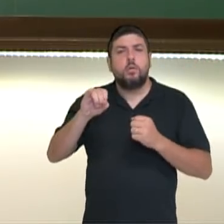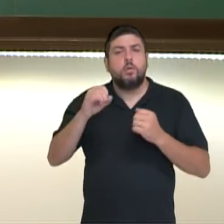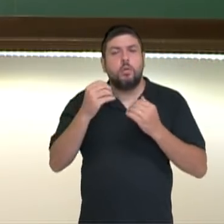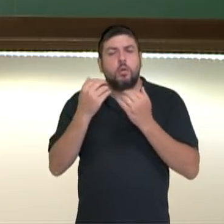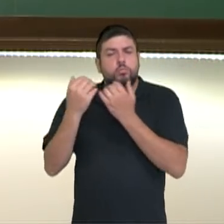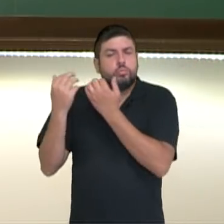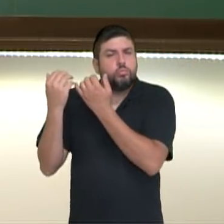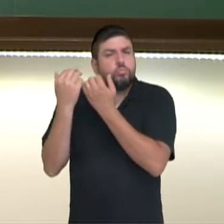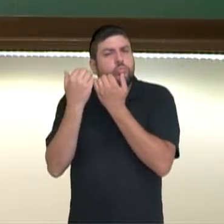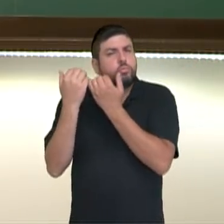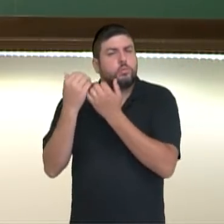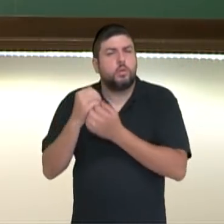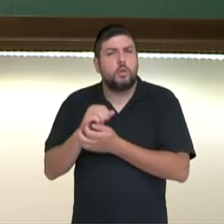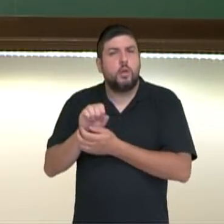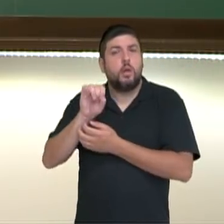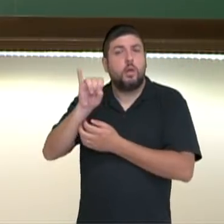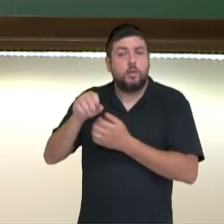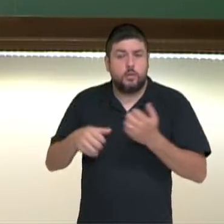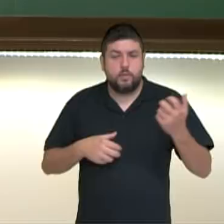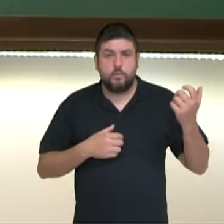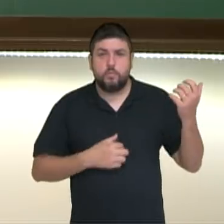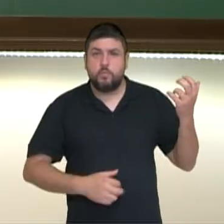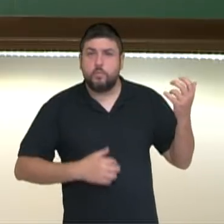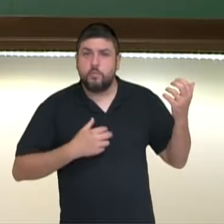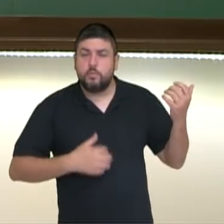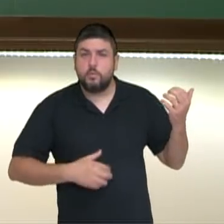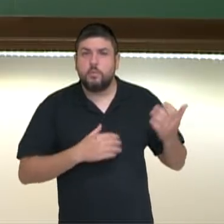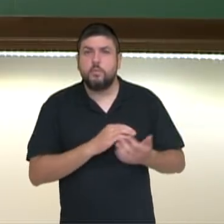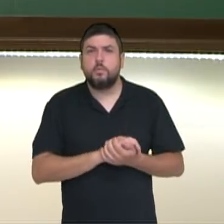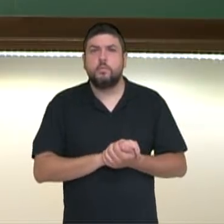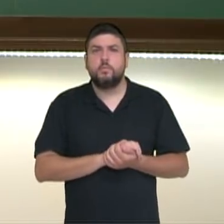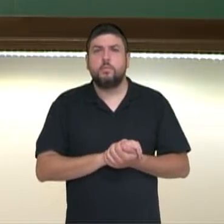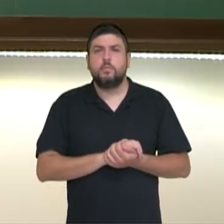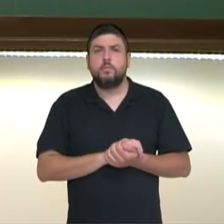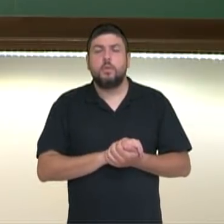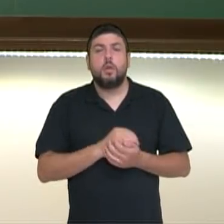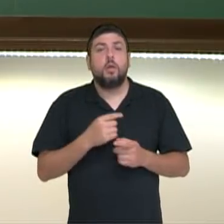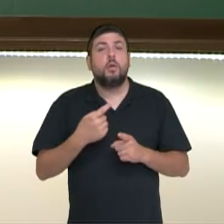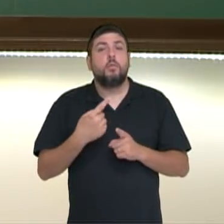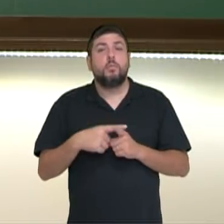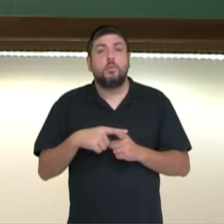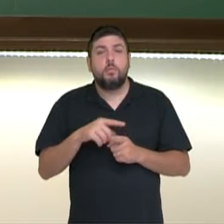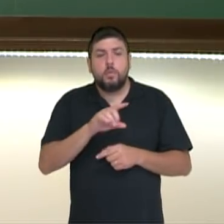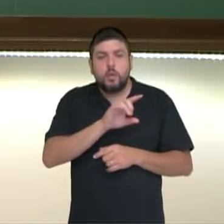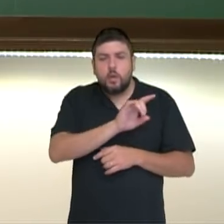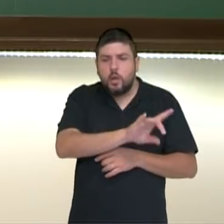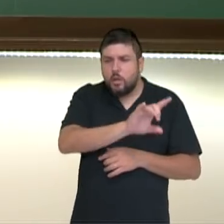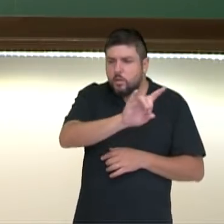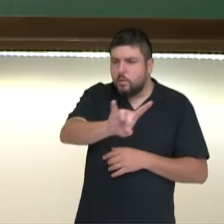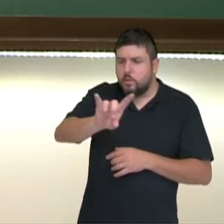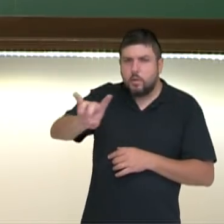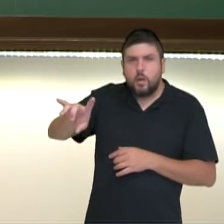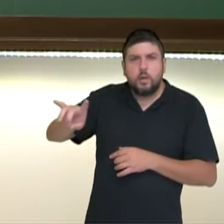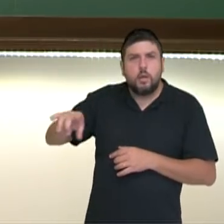clarinete, um violão, porque cada instrumento musical tem um